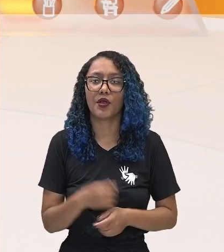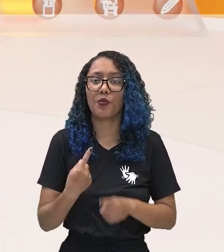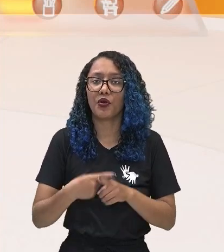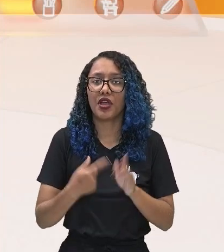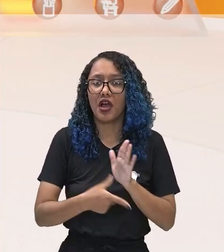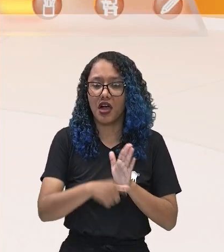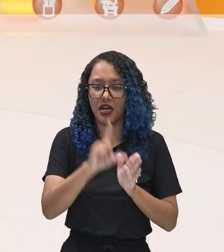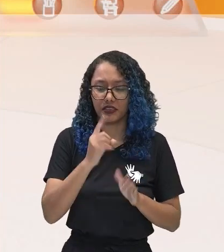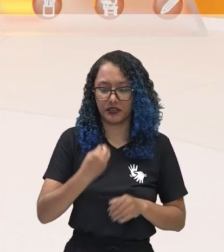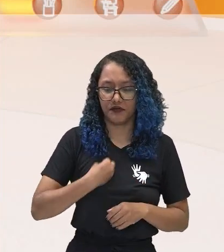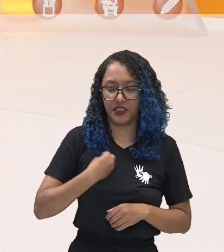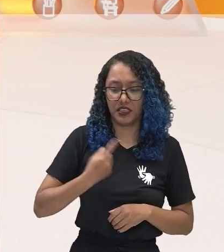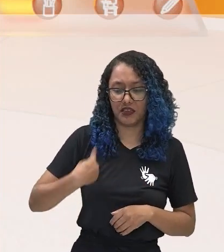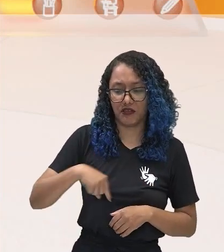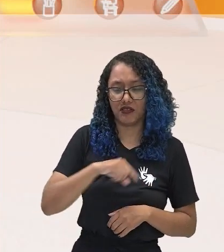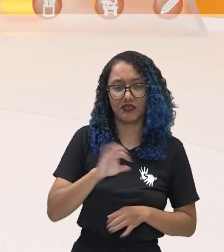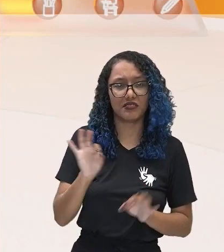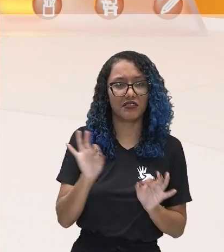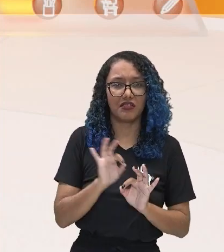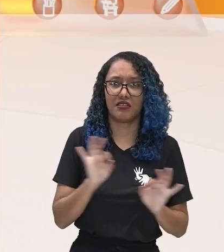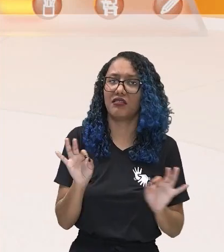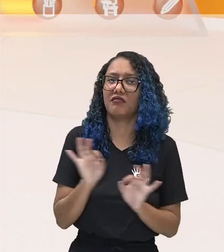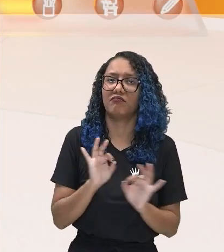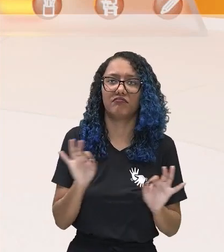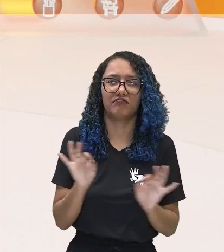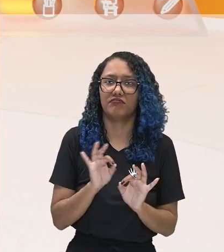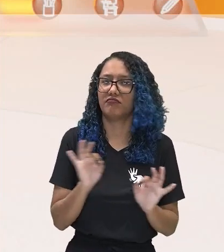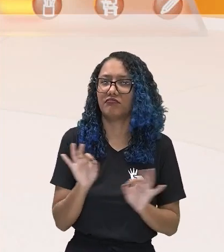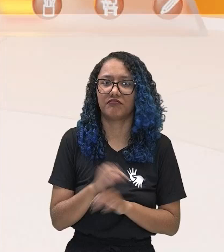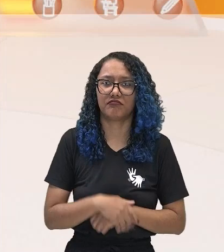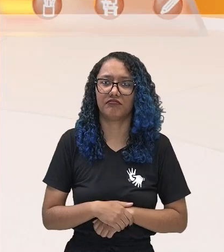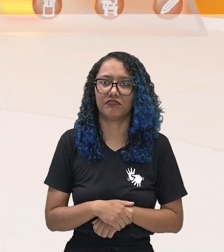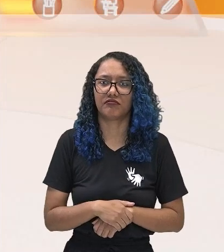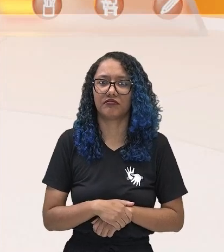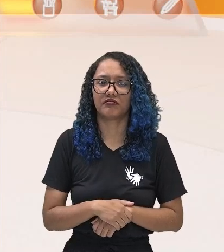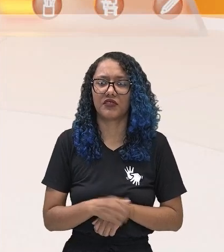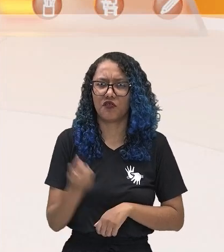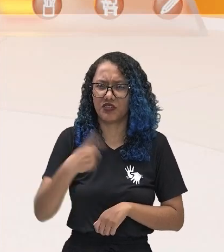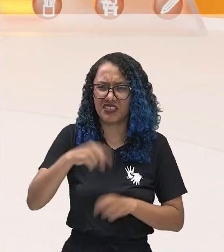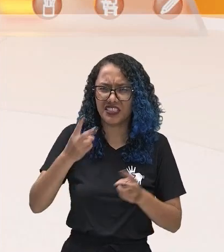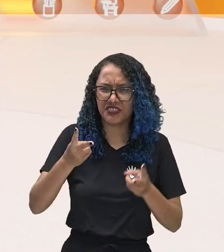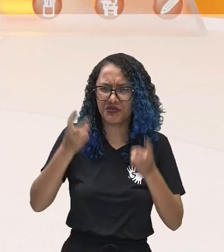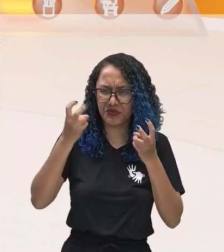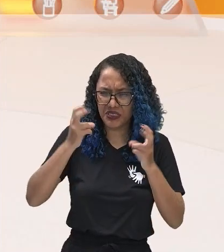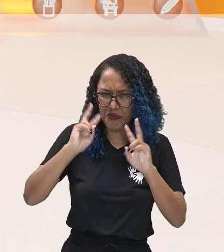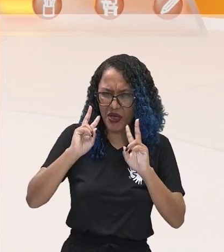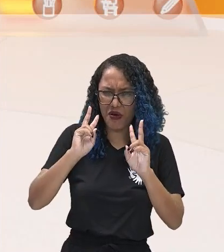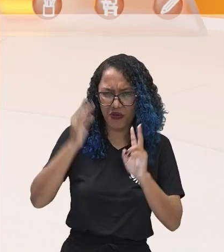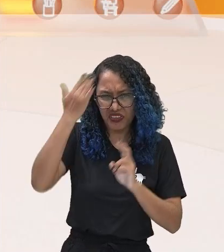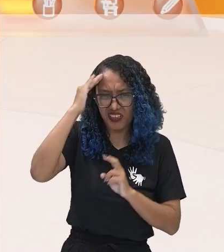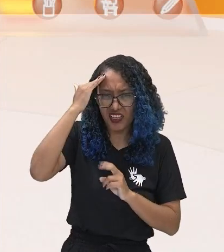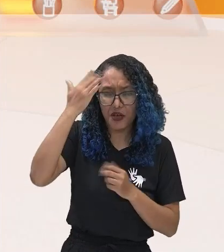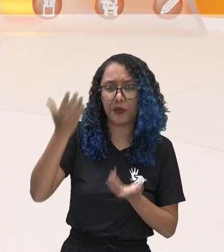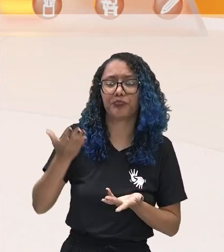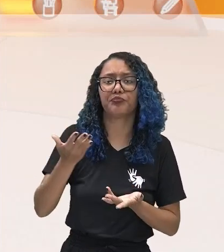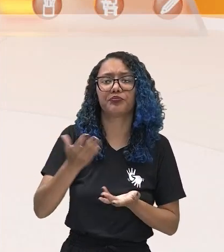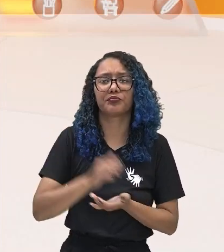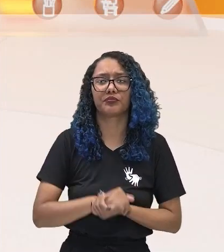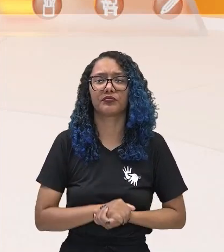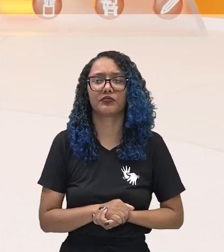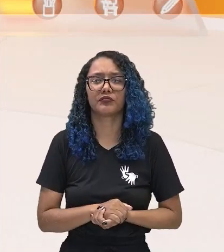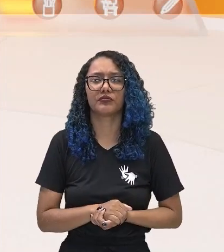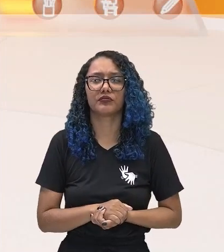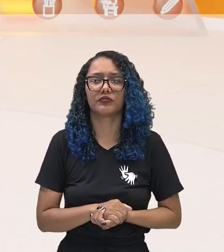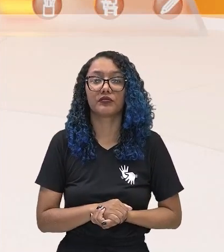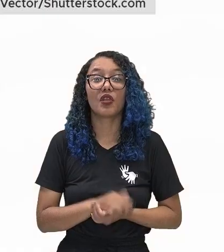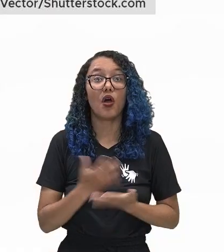nossa existência para definir quem somos. Conseguiram acompanhar e entender esse processo? Então vamos fazer o seguinte,